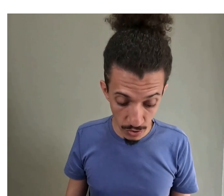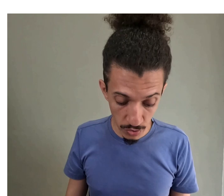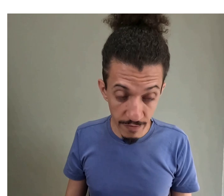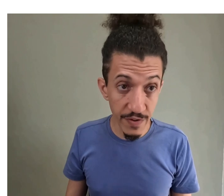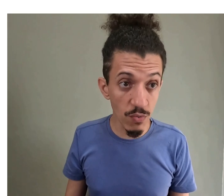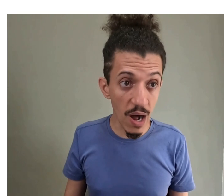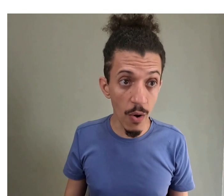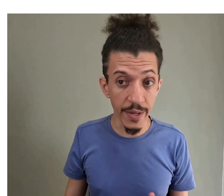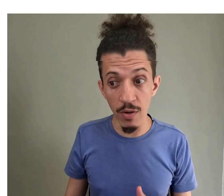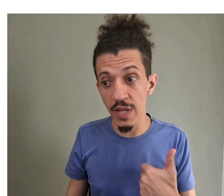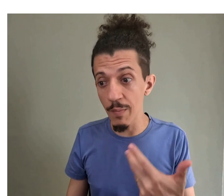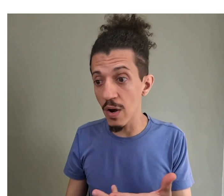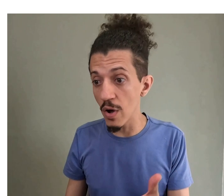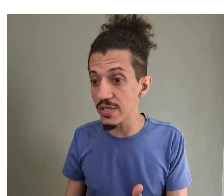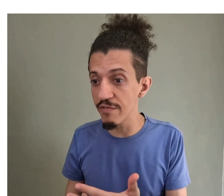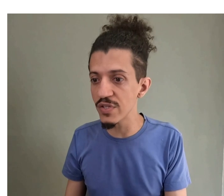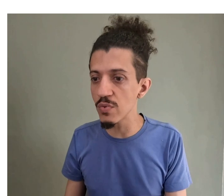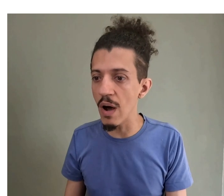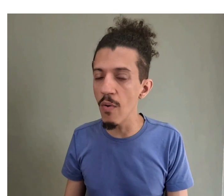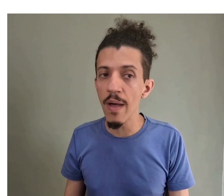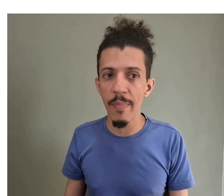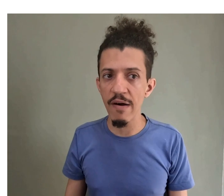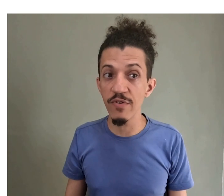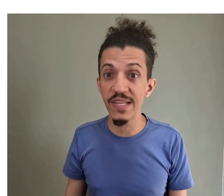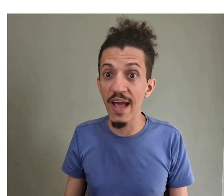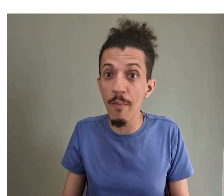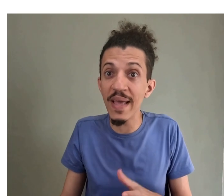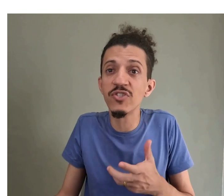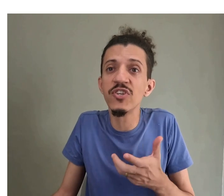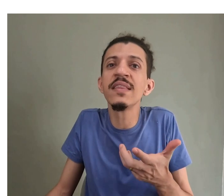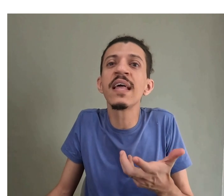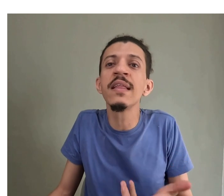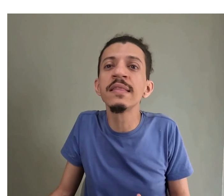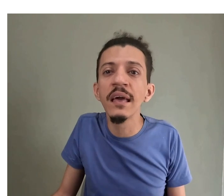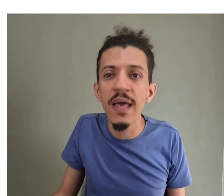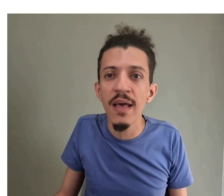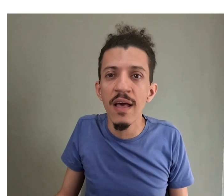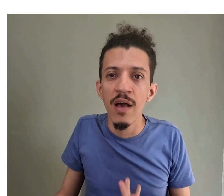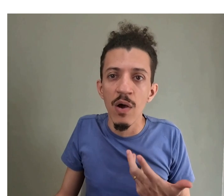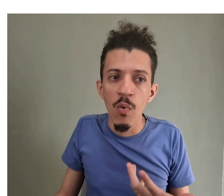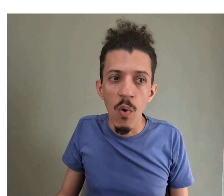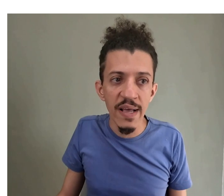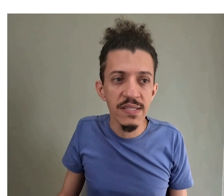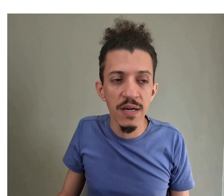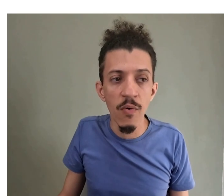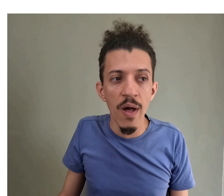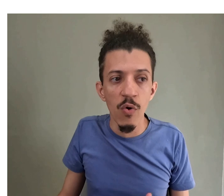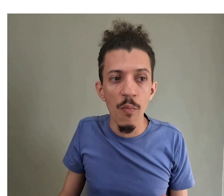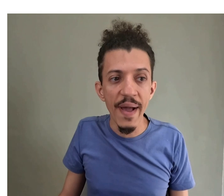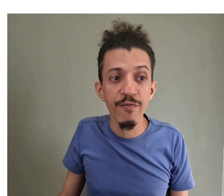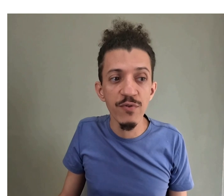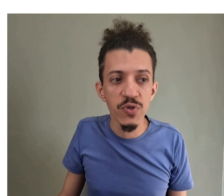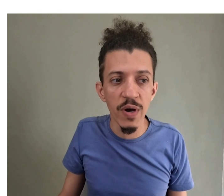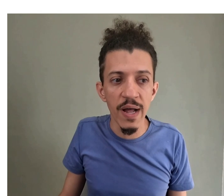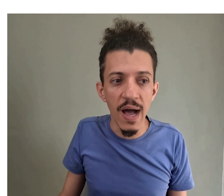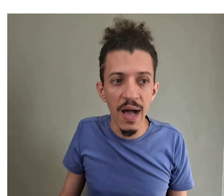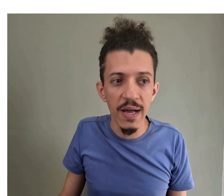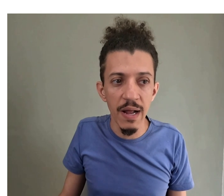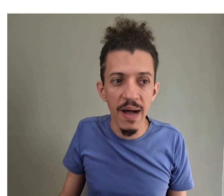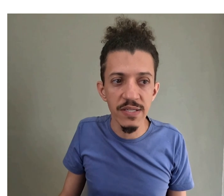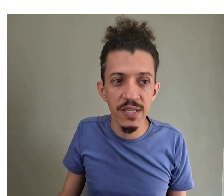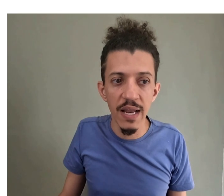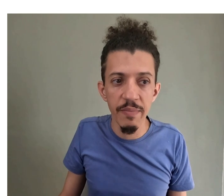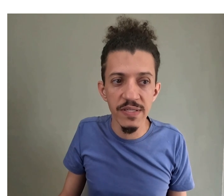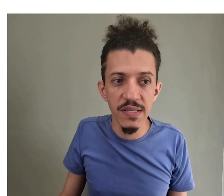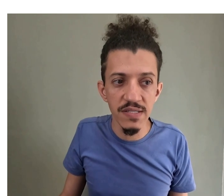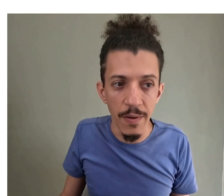uma estrutura visual, então tem uma lógica visual para você realmente entender como é que funciona a